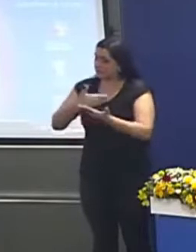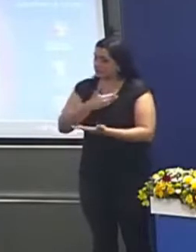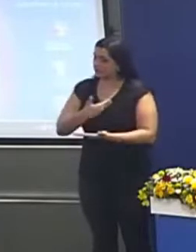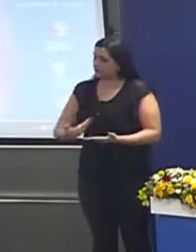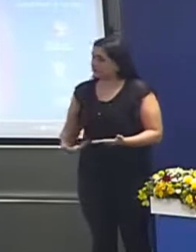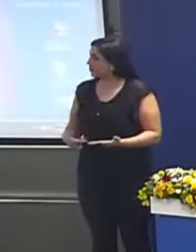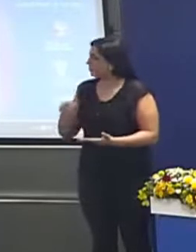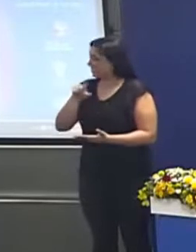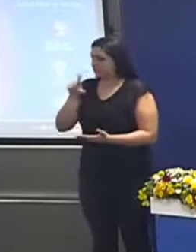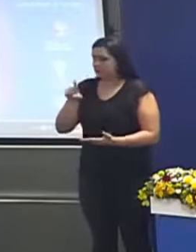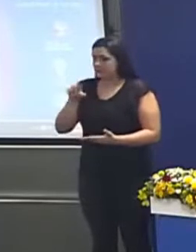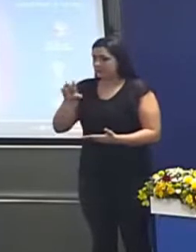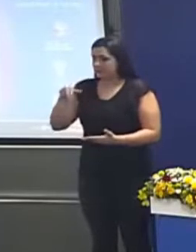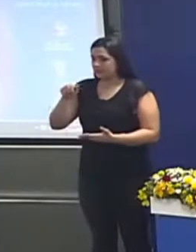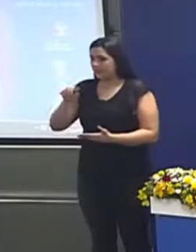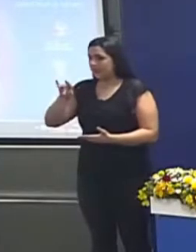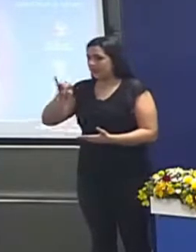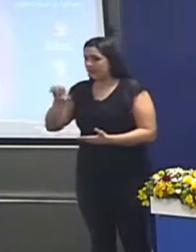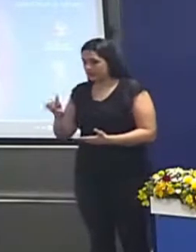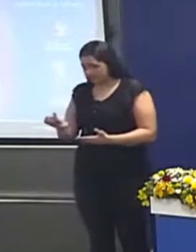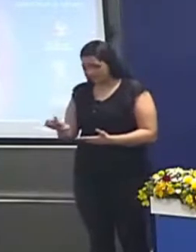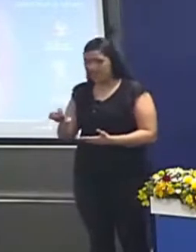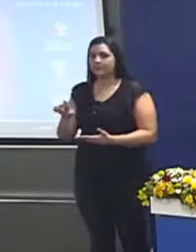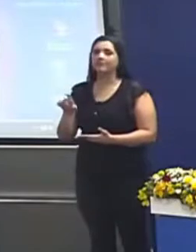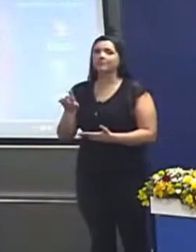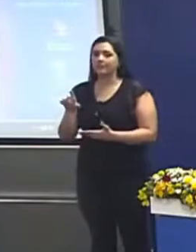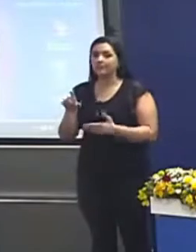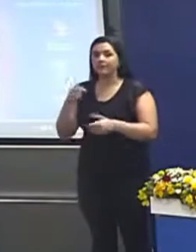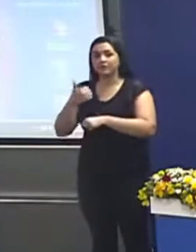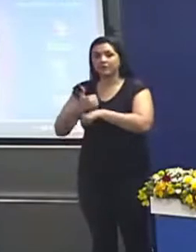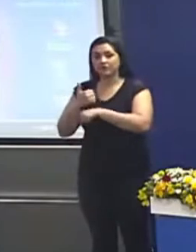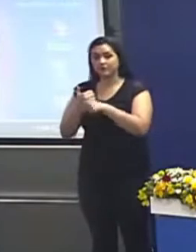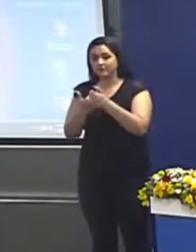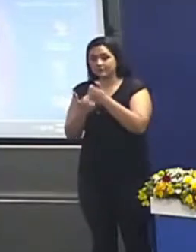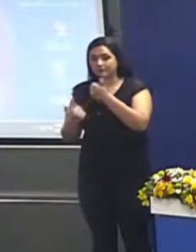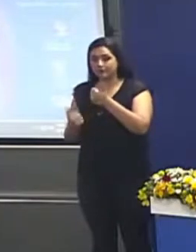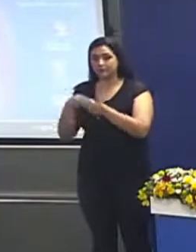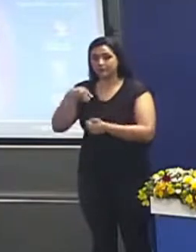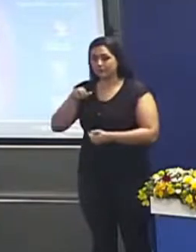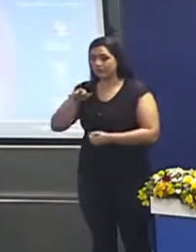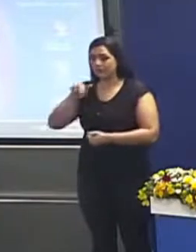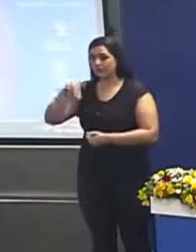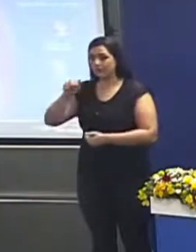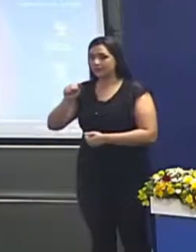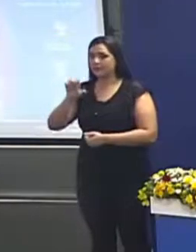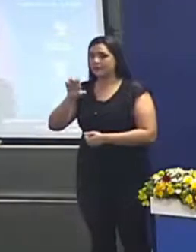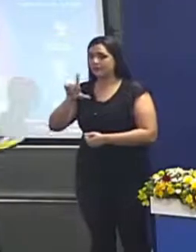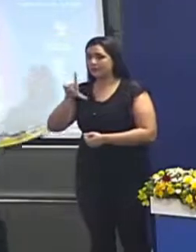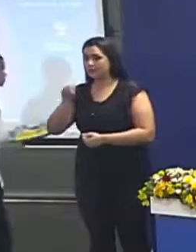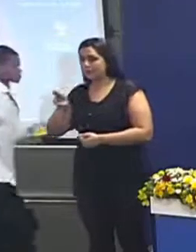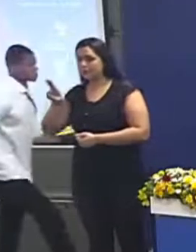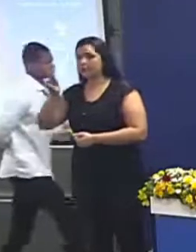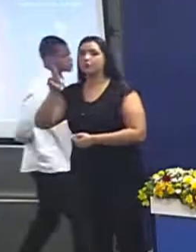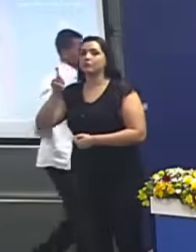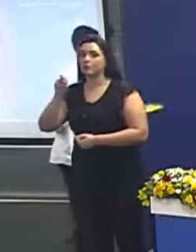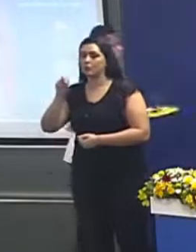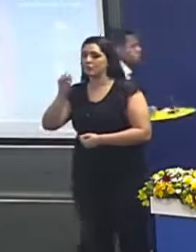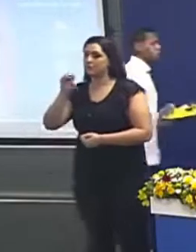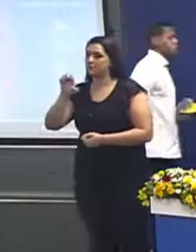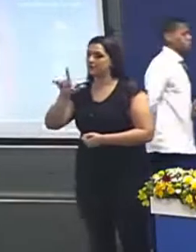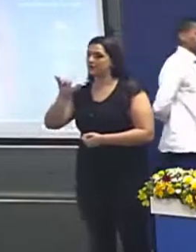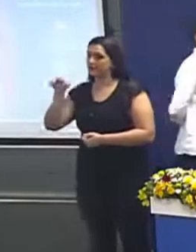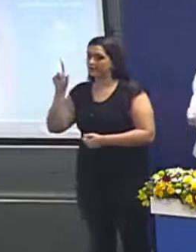Públicas. Zenaide Sachê, chefe de gabinete da deputada Marina Elou. Roseli Caldas,